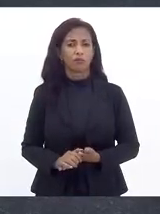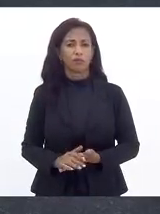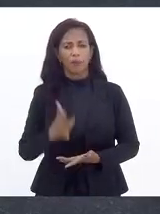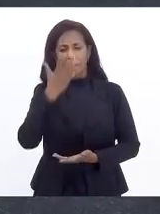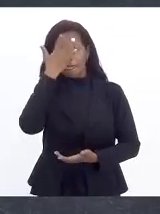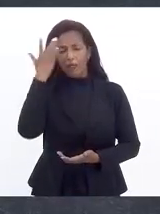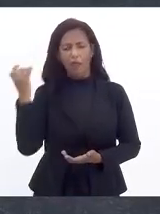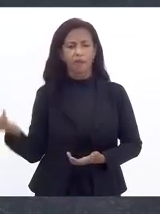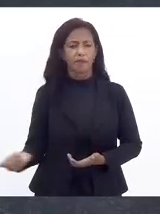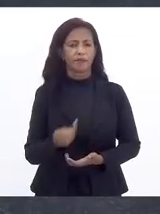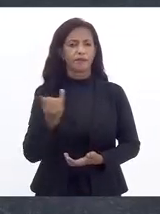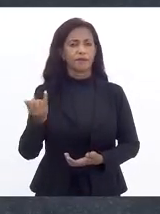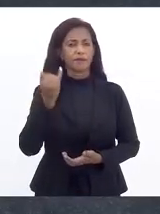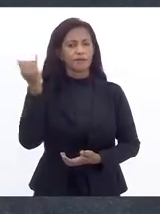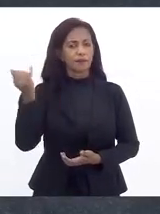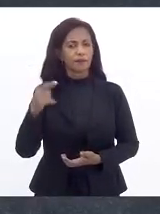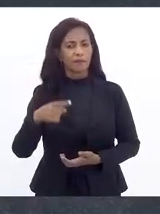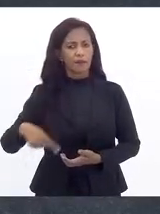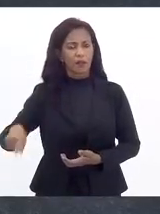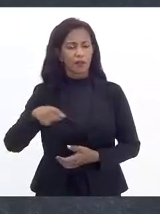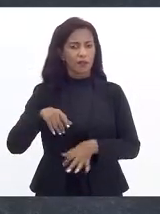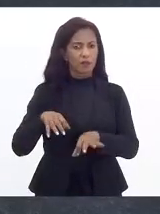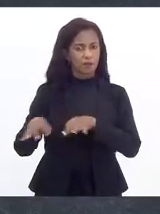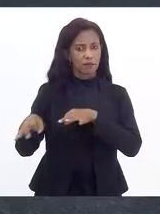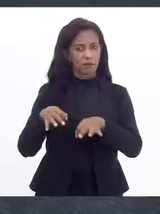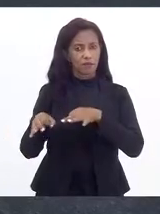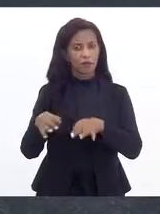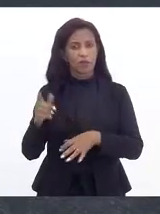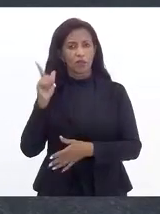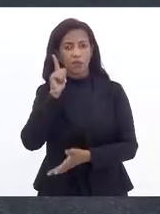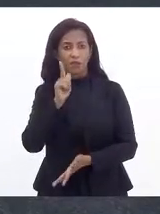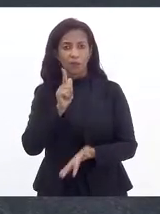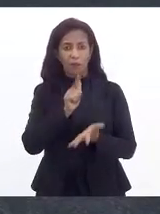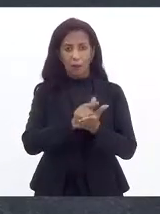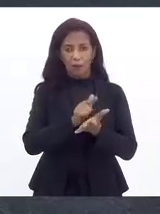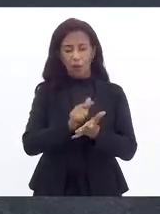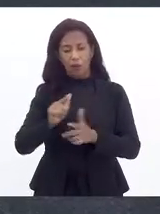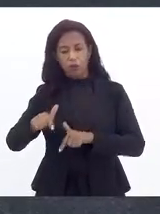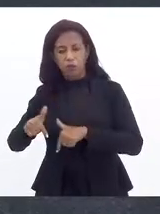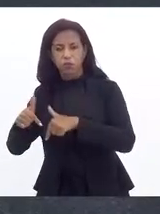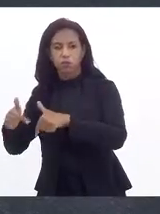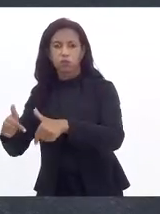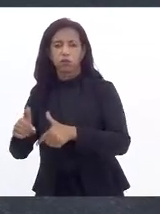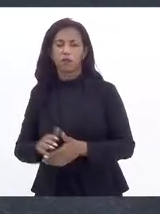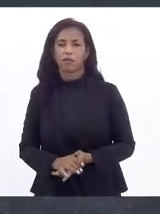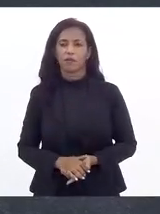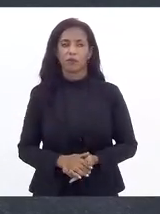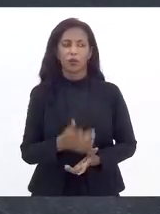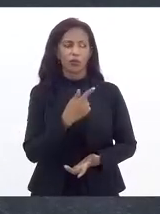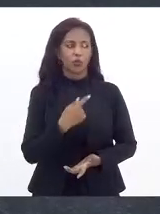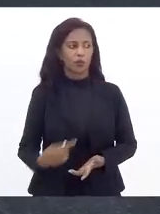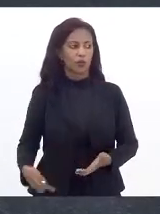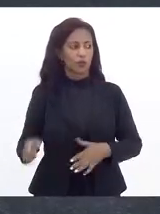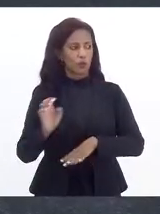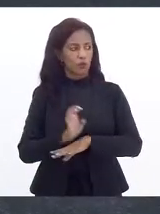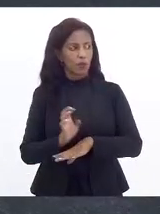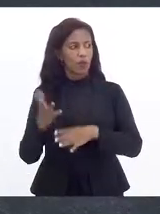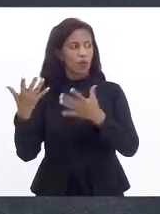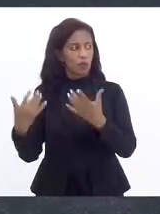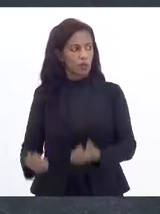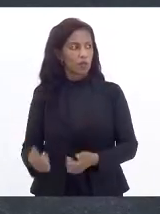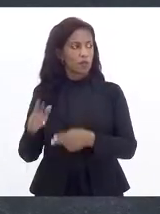peça fundamental para que esse plano de carga salário saísse do papel. Realmente, o governo do Estado assumisse